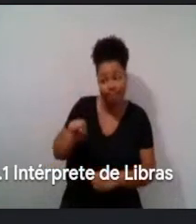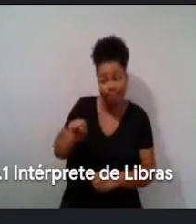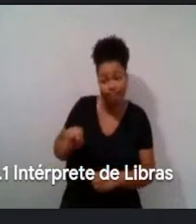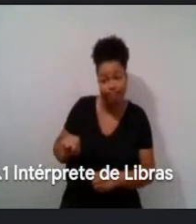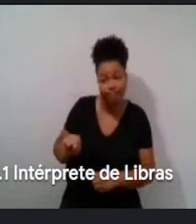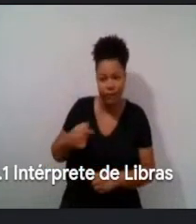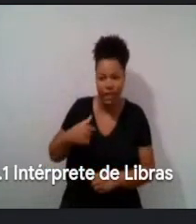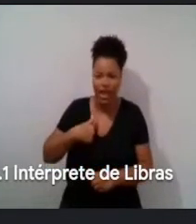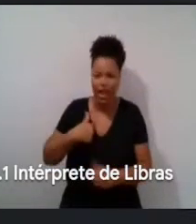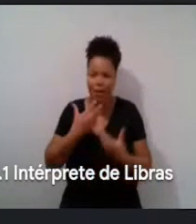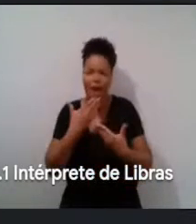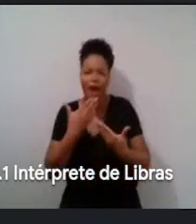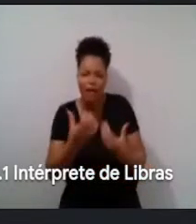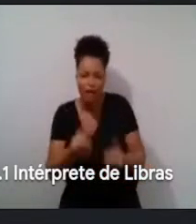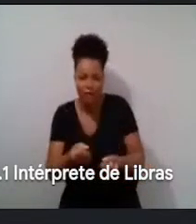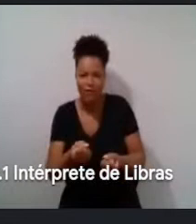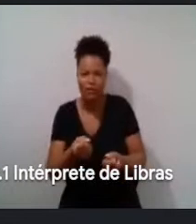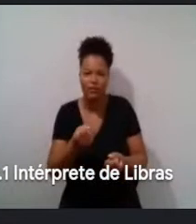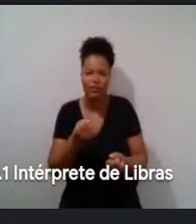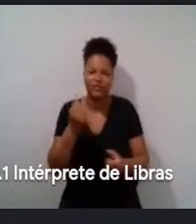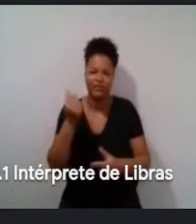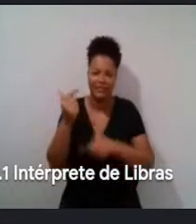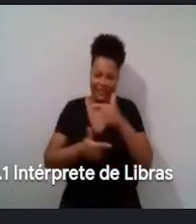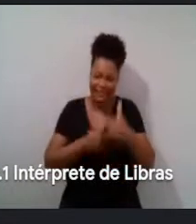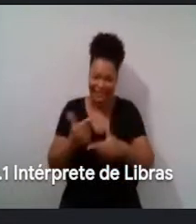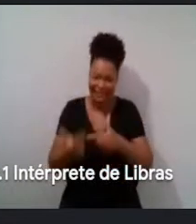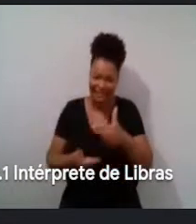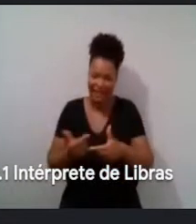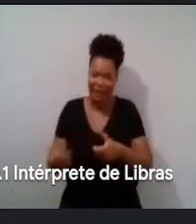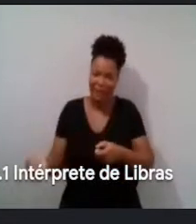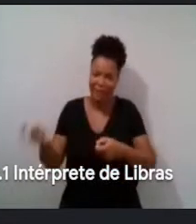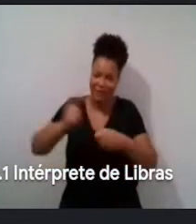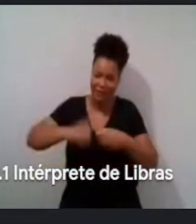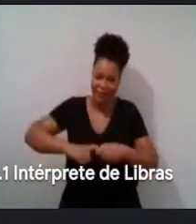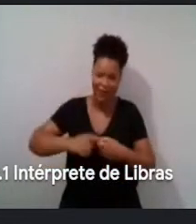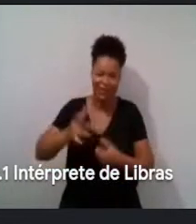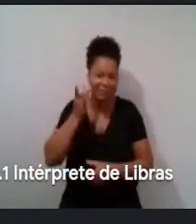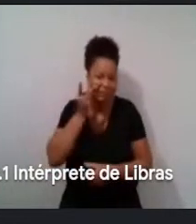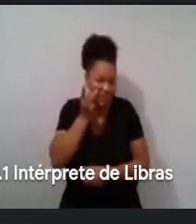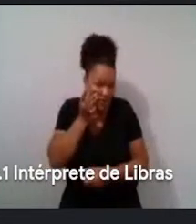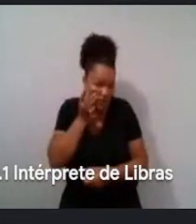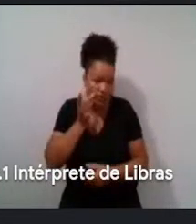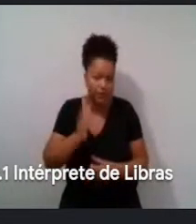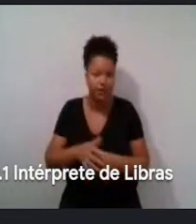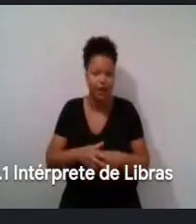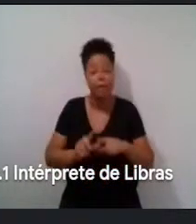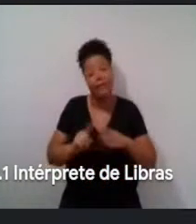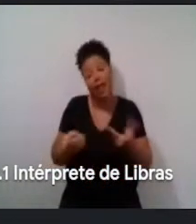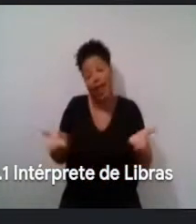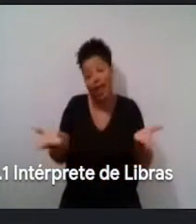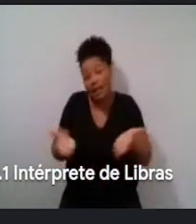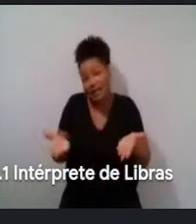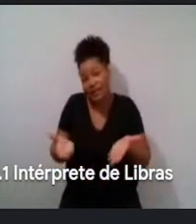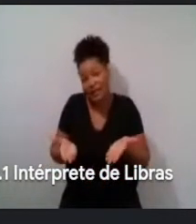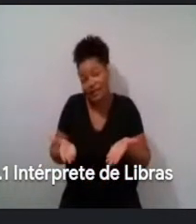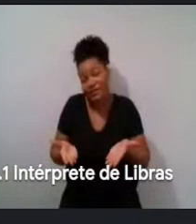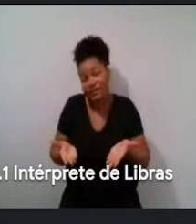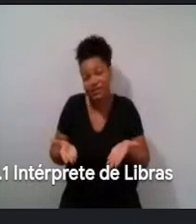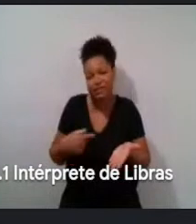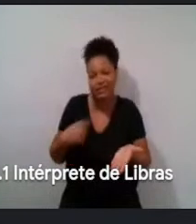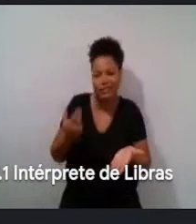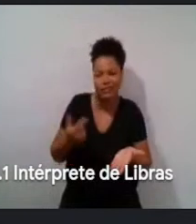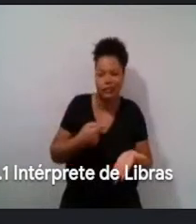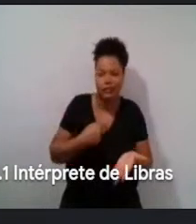Eu sou a favor do retorno do trabalho presencial, mas no momento, né, nós temos receio de